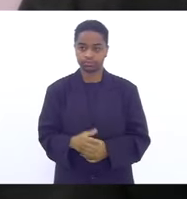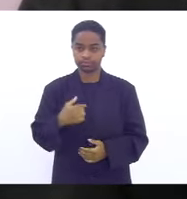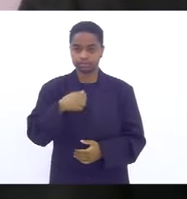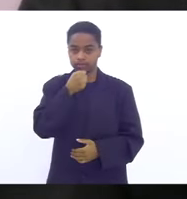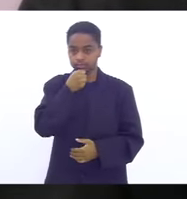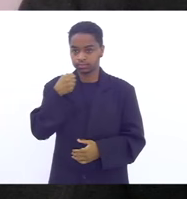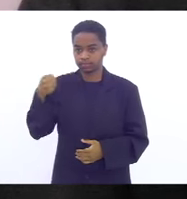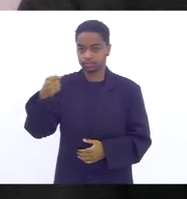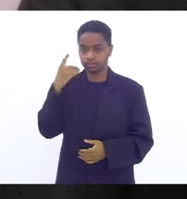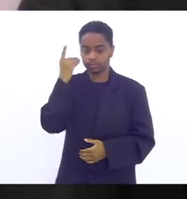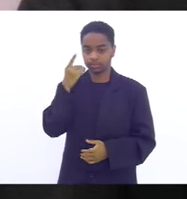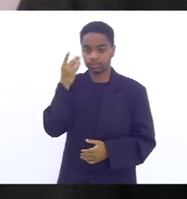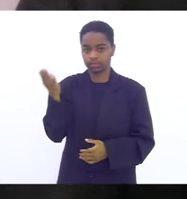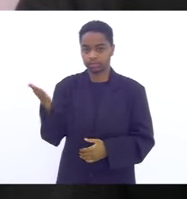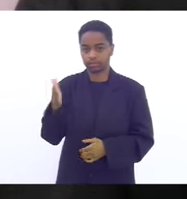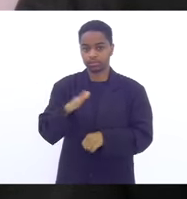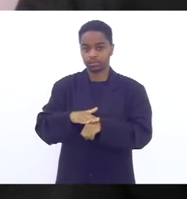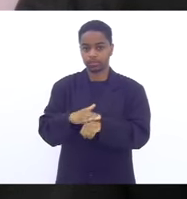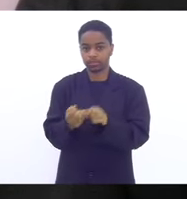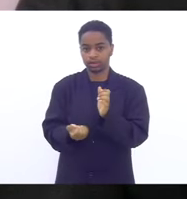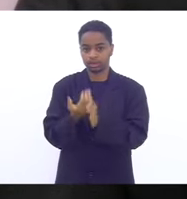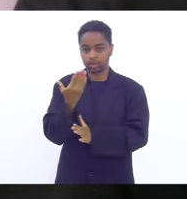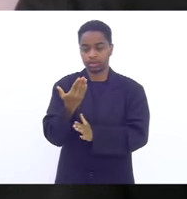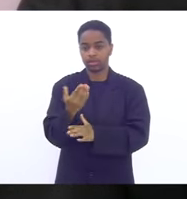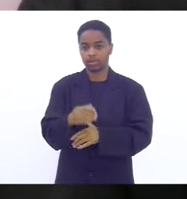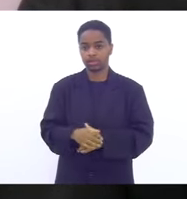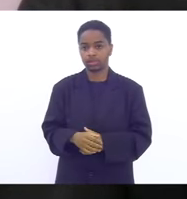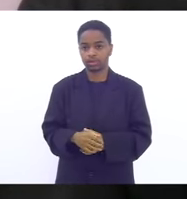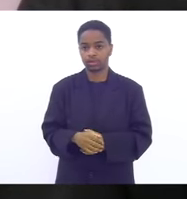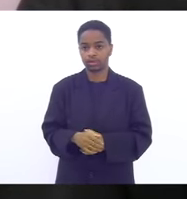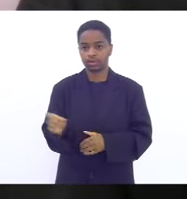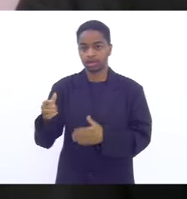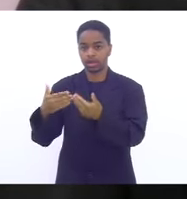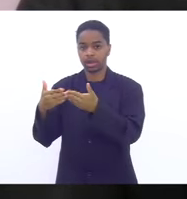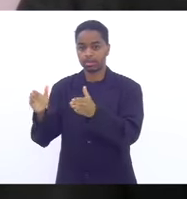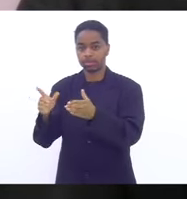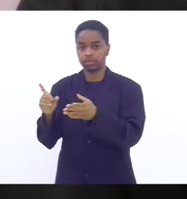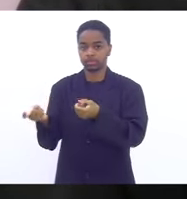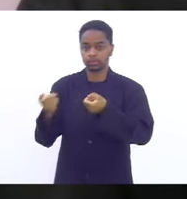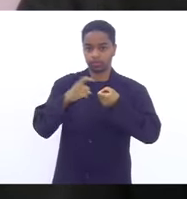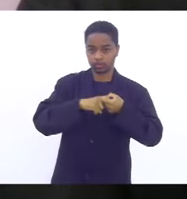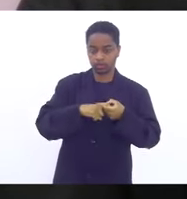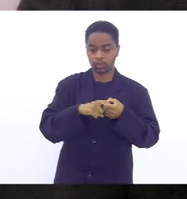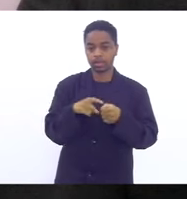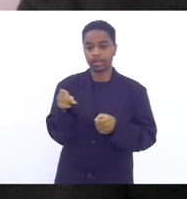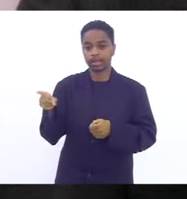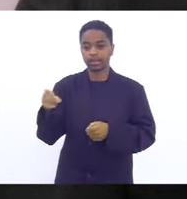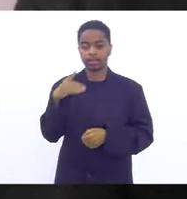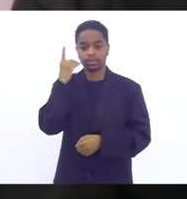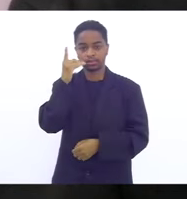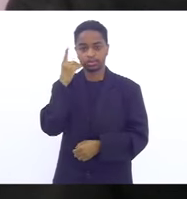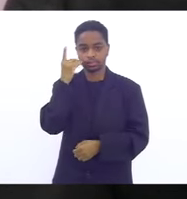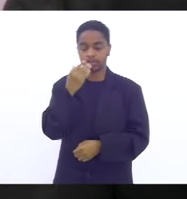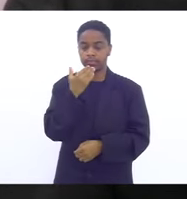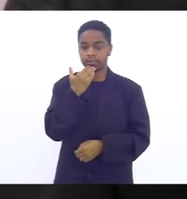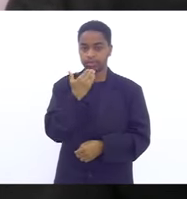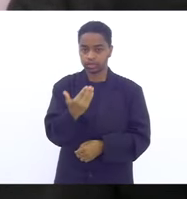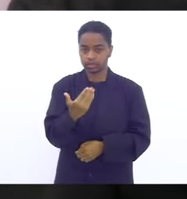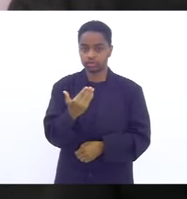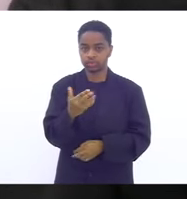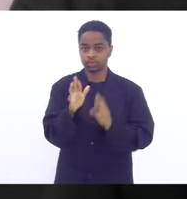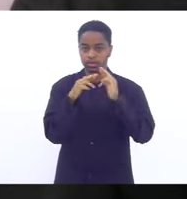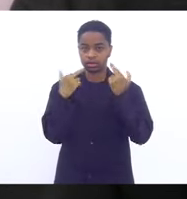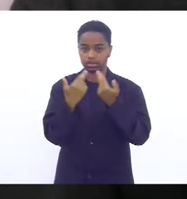para o deputado autor, que foi lá abrir os trabalhos na outra sessão e retornou, o deputado Tandy Vieira, que foi o primeiro deputado que fez a solicitação dessa